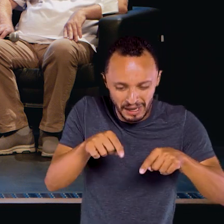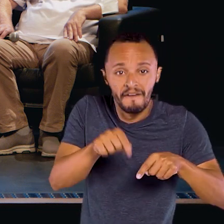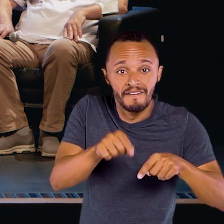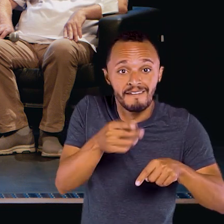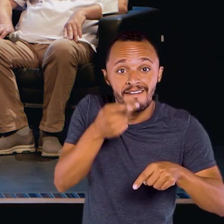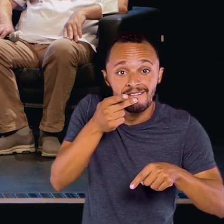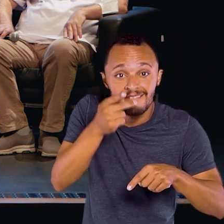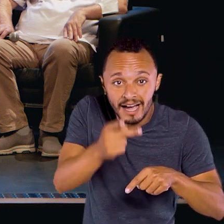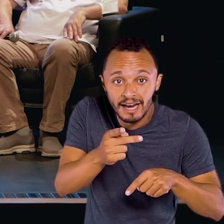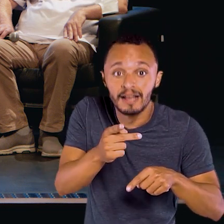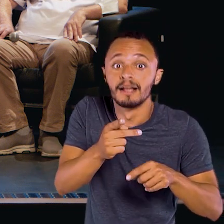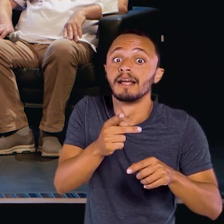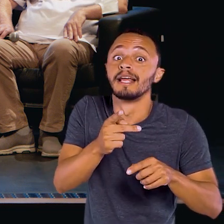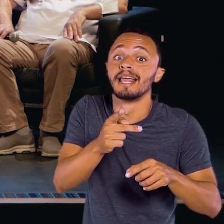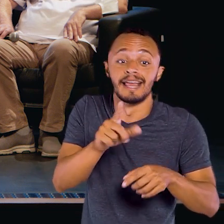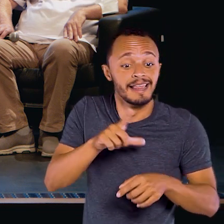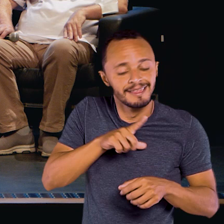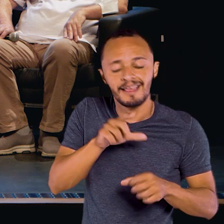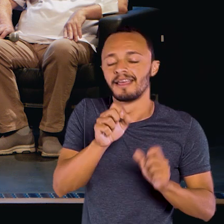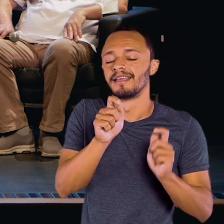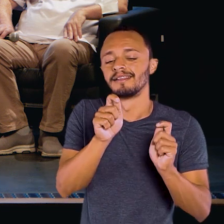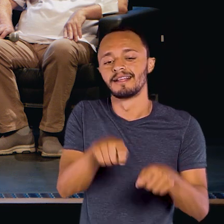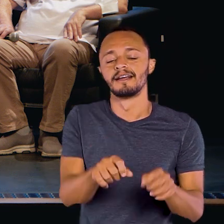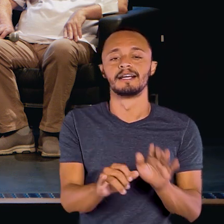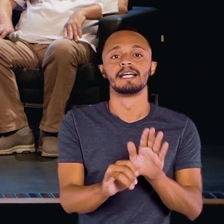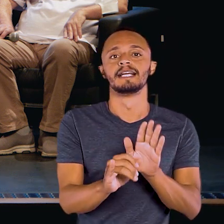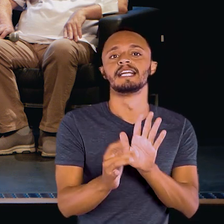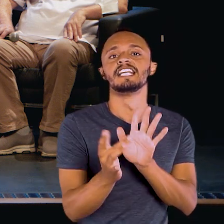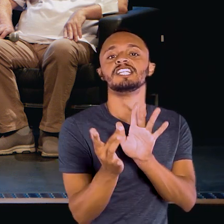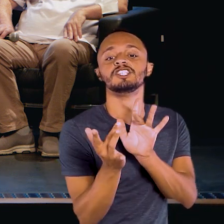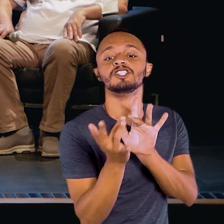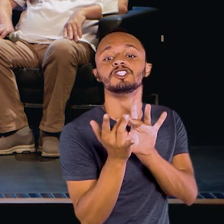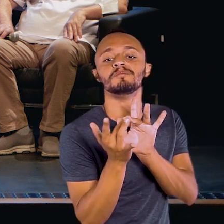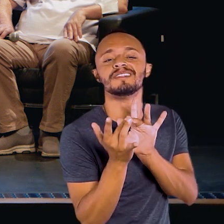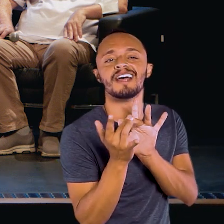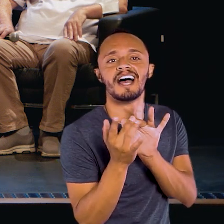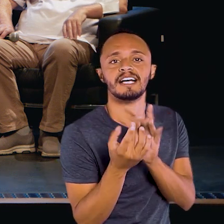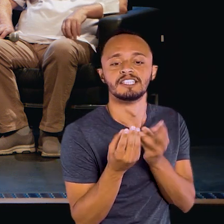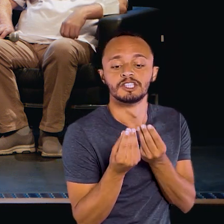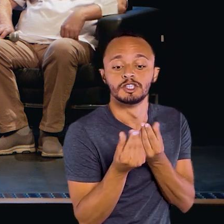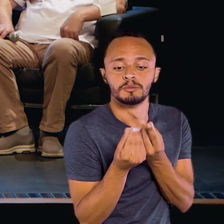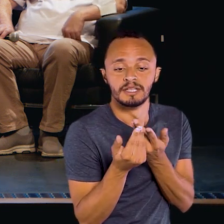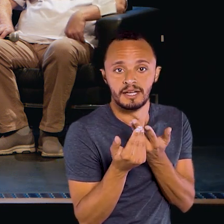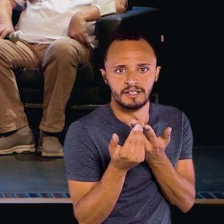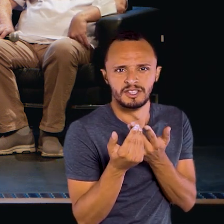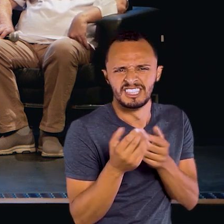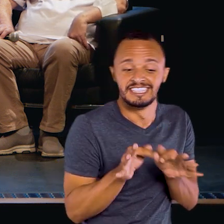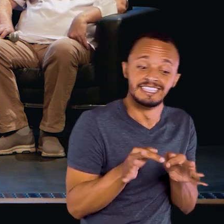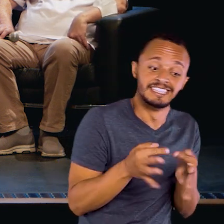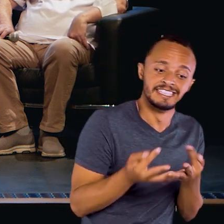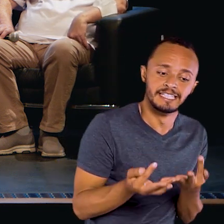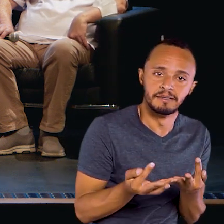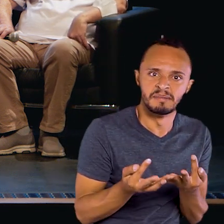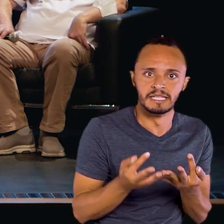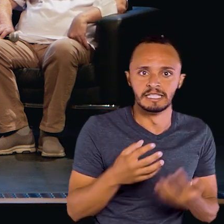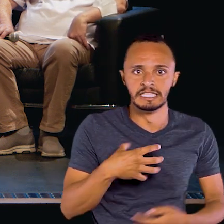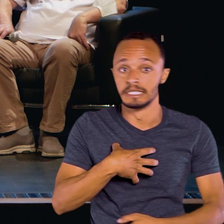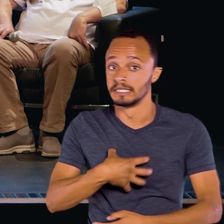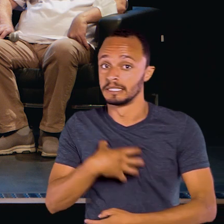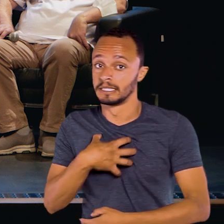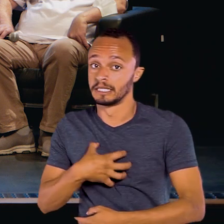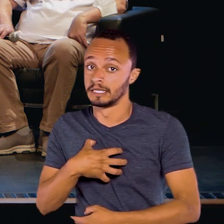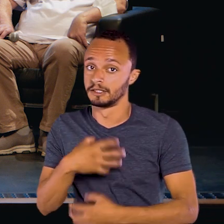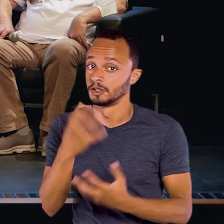de mais mesquinho, do que elas têm de mais, enfim, perverso, ou de bonito, ou de, enfim.